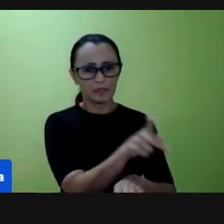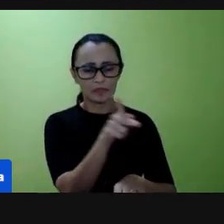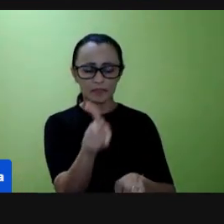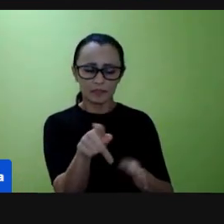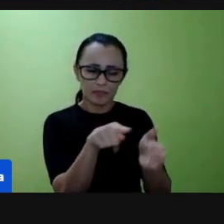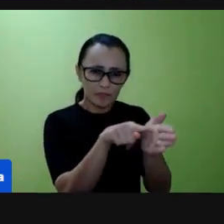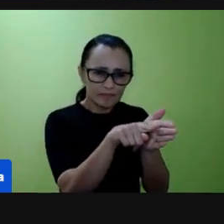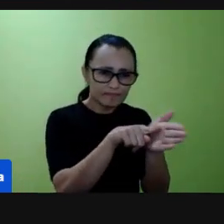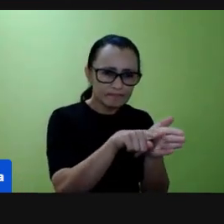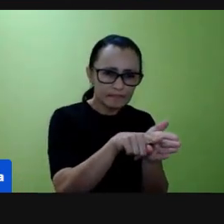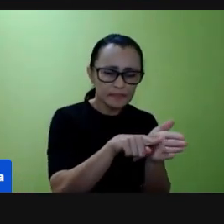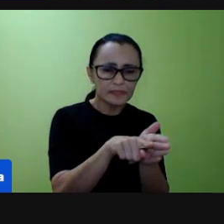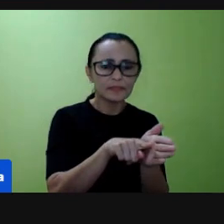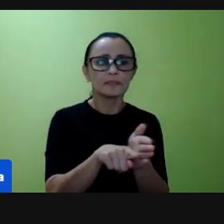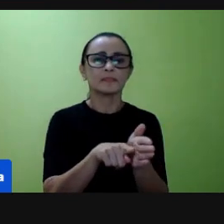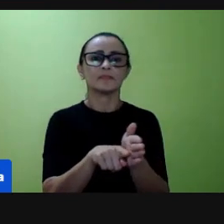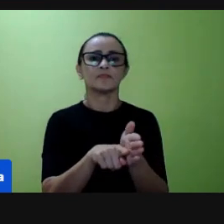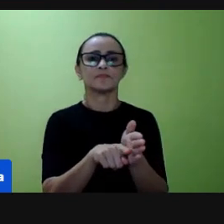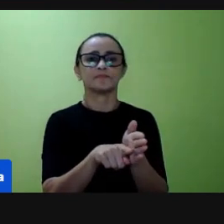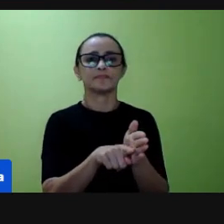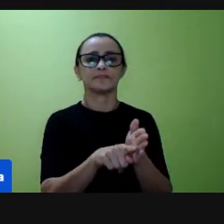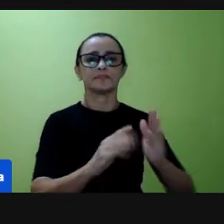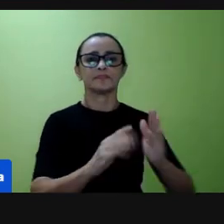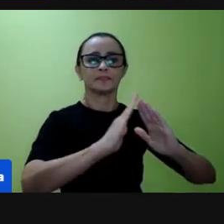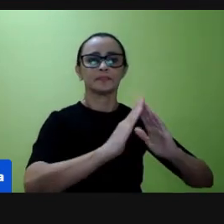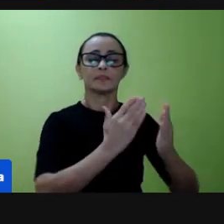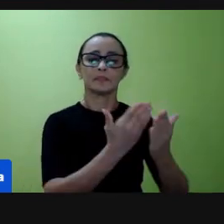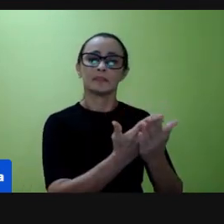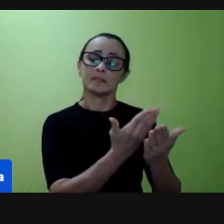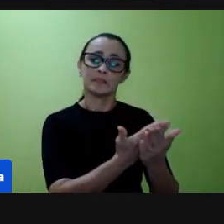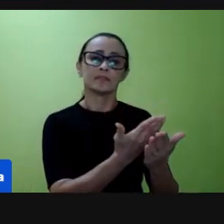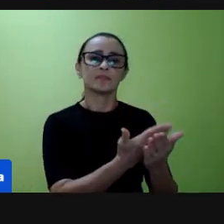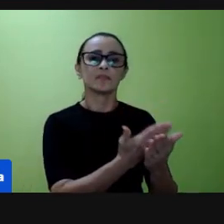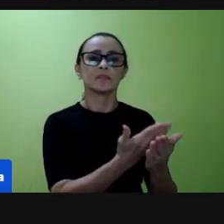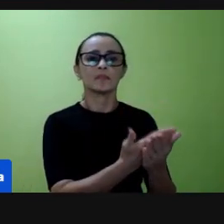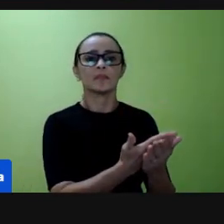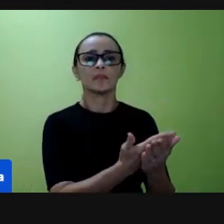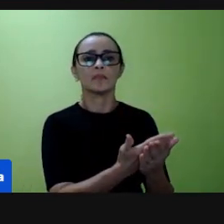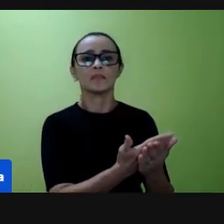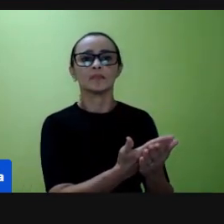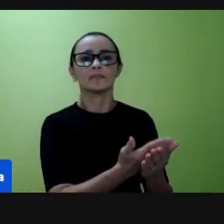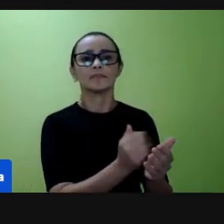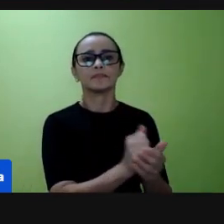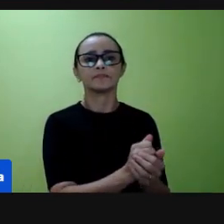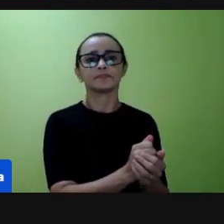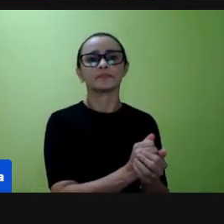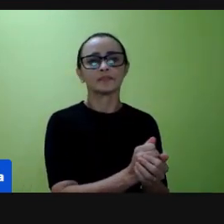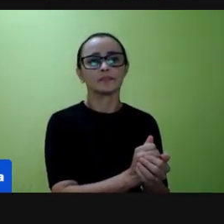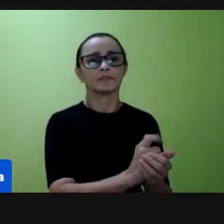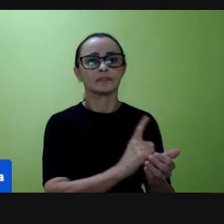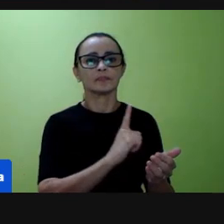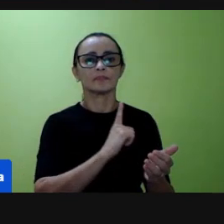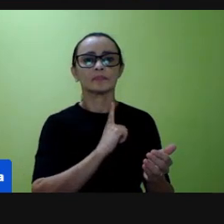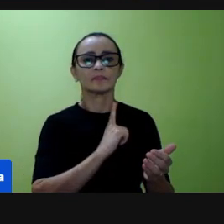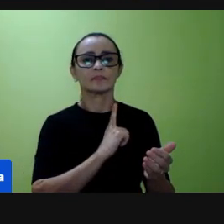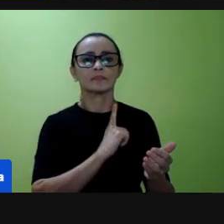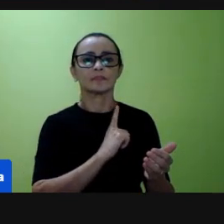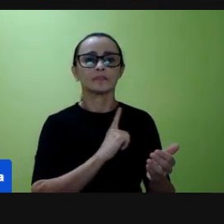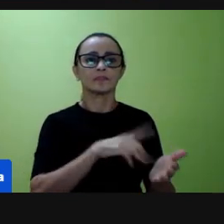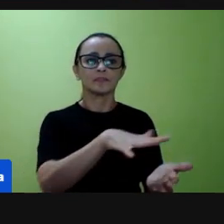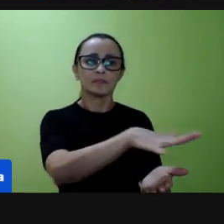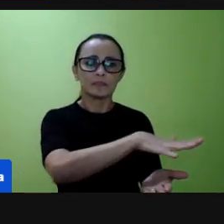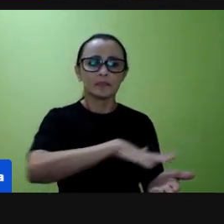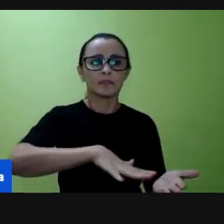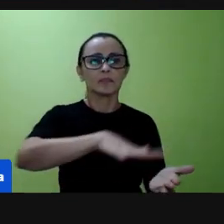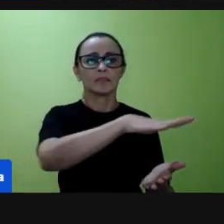mesmo. A escola se tornou, já era, né? Mas isso escancarou essa questão da escola ser um espaço de